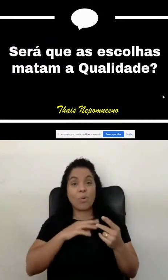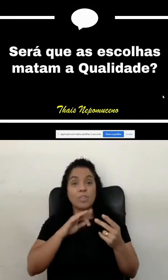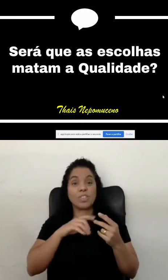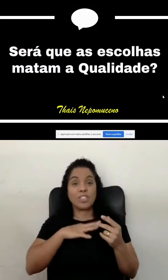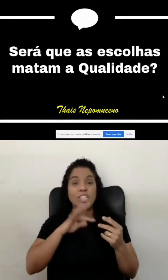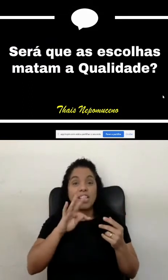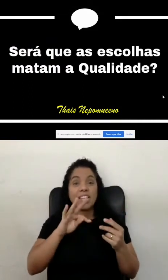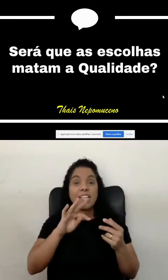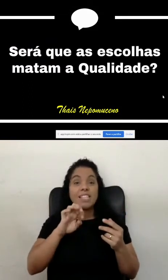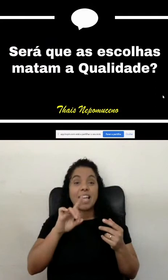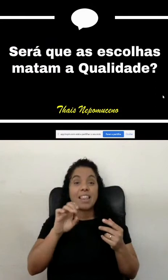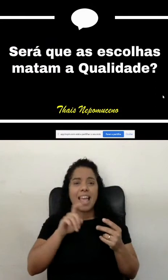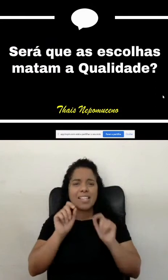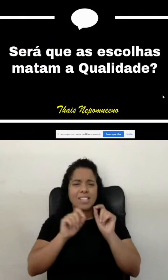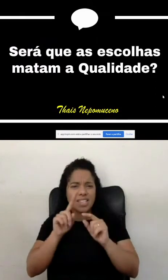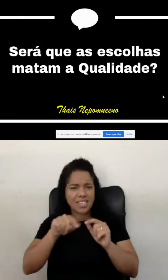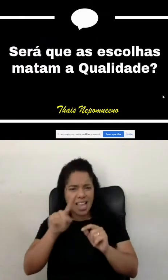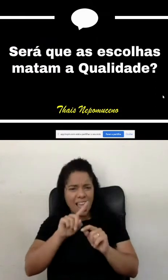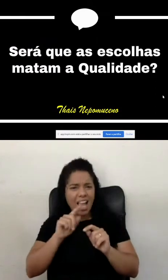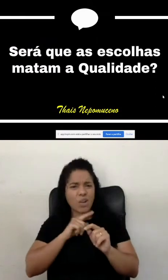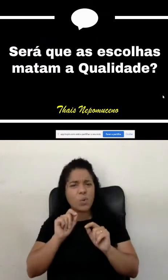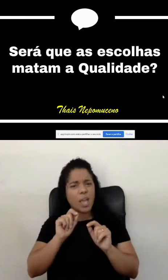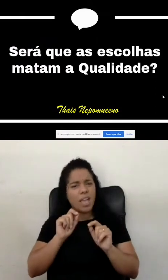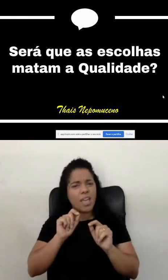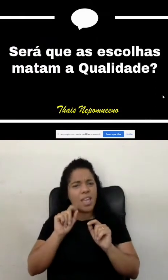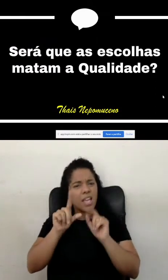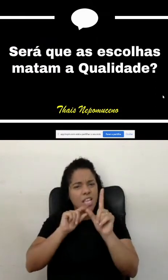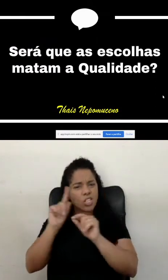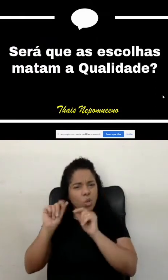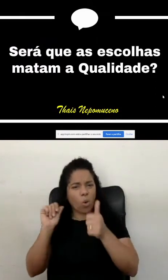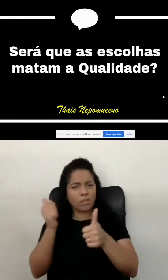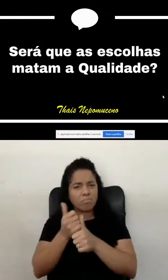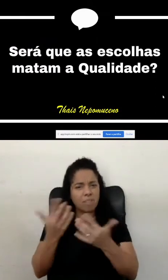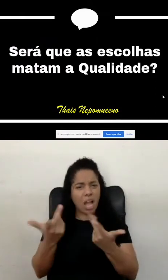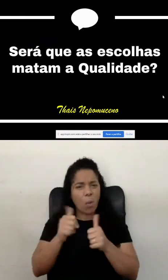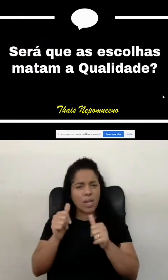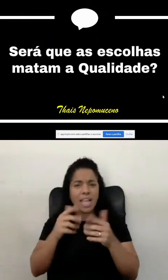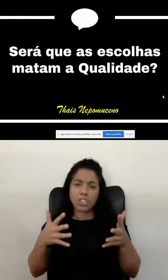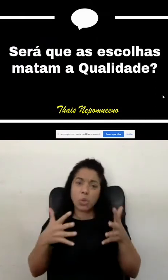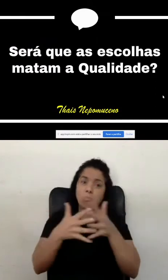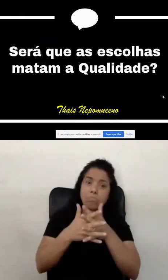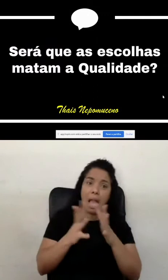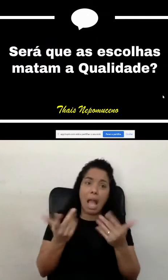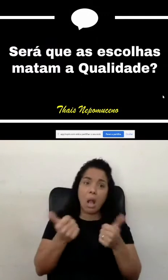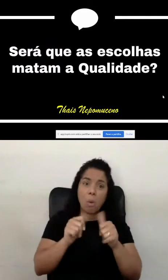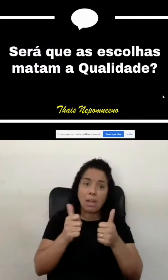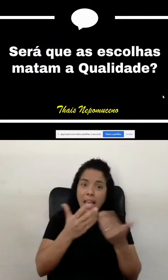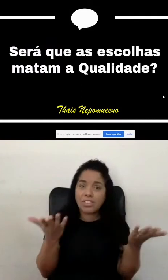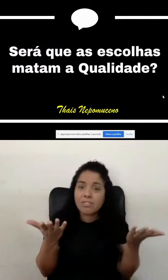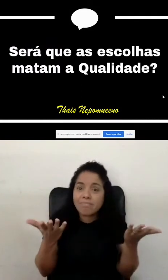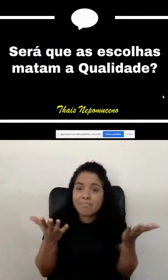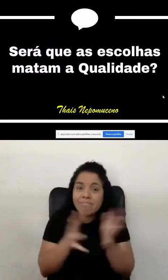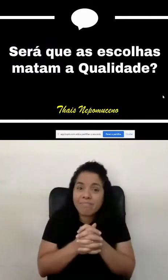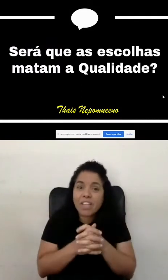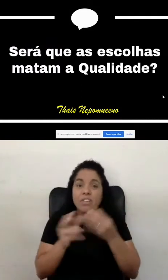TEDx. Será que as escolhas matam a qualidade? Vamos responder juntos, vamos descobrir